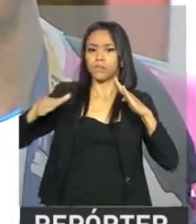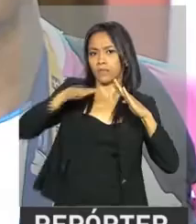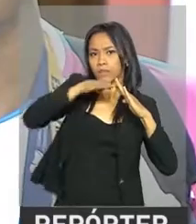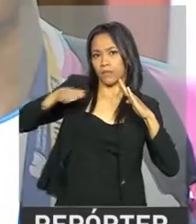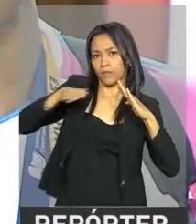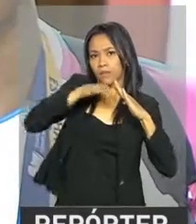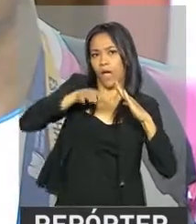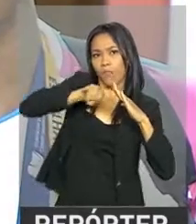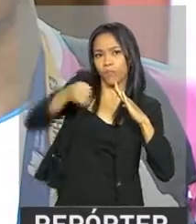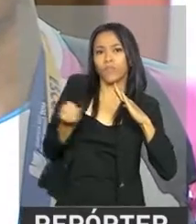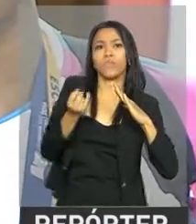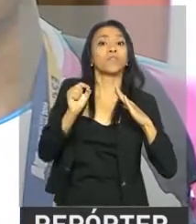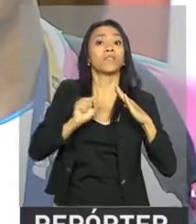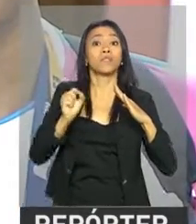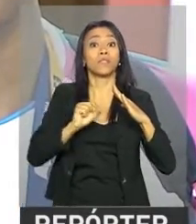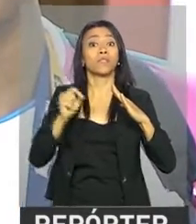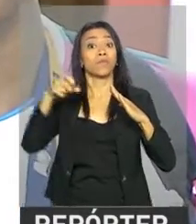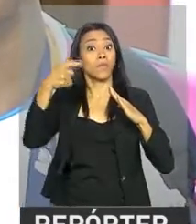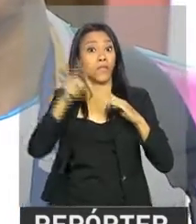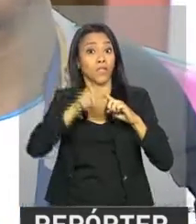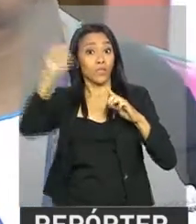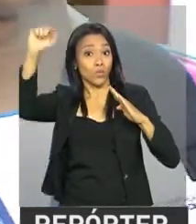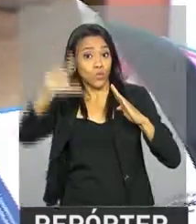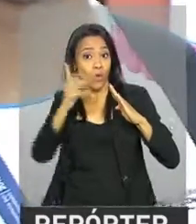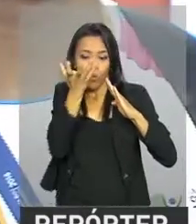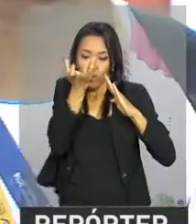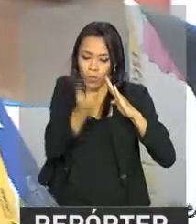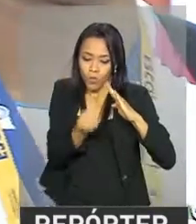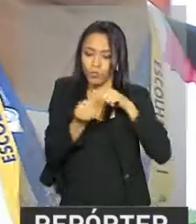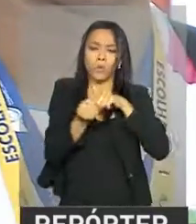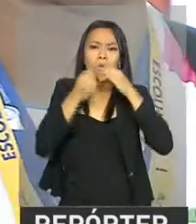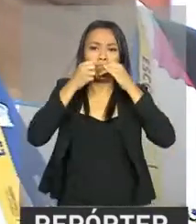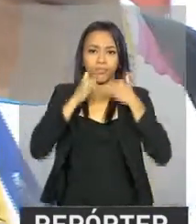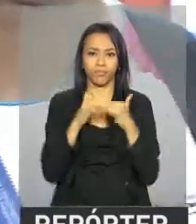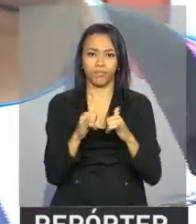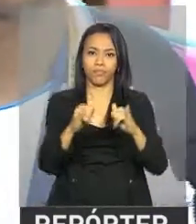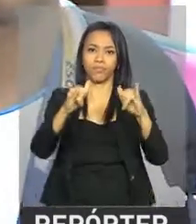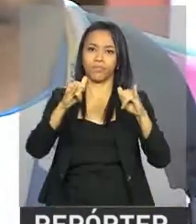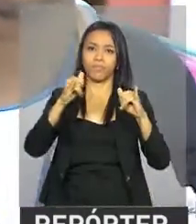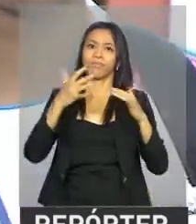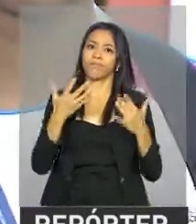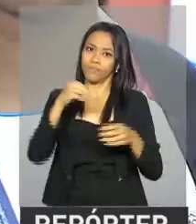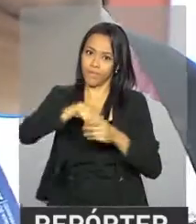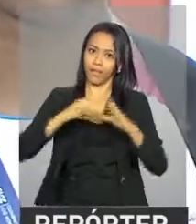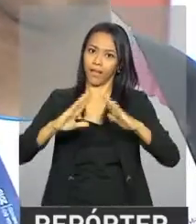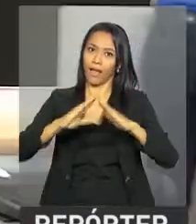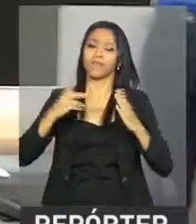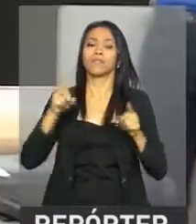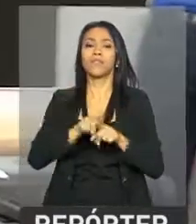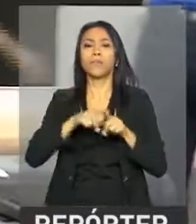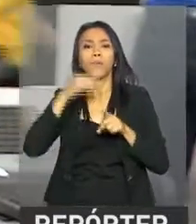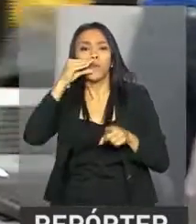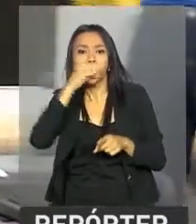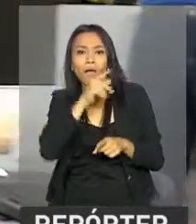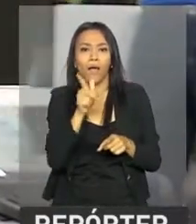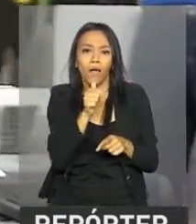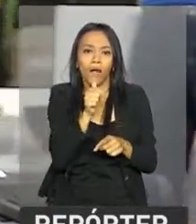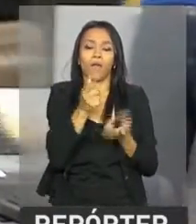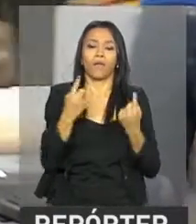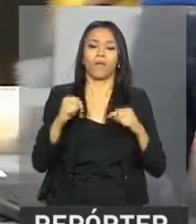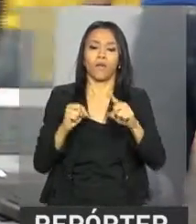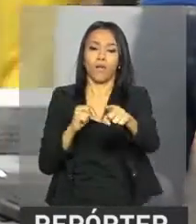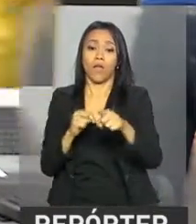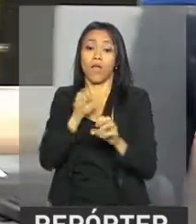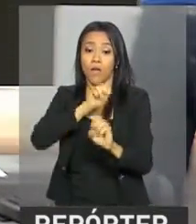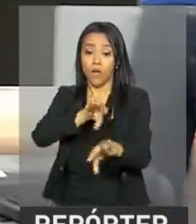por esse maior aproveitamento, também maior aproveitamento da incidência solar que gera energia para a casa inteira e o aquecimento de água. O ensino técnico é